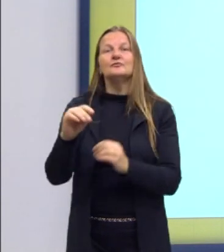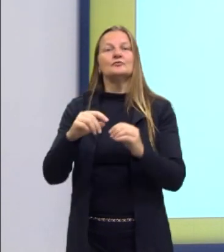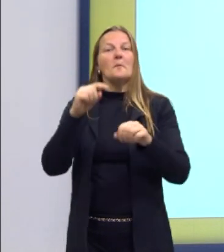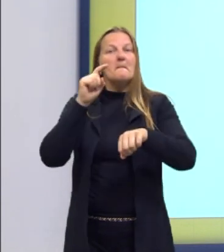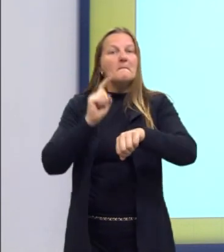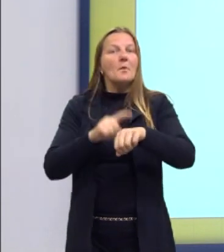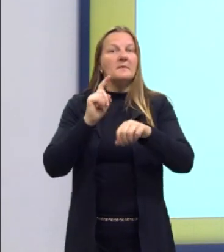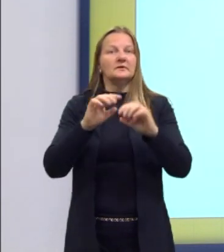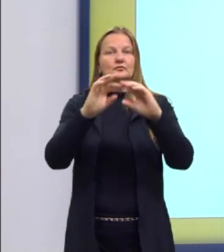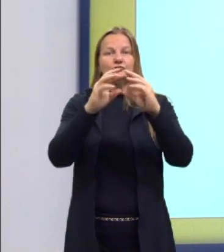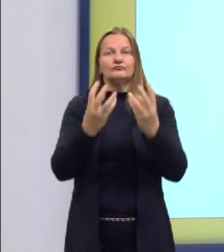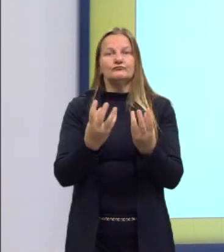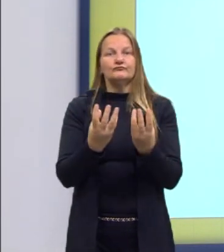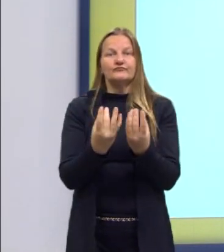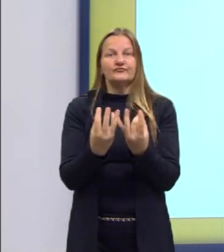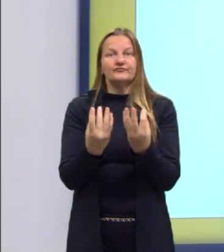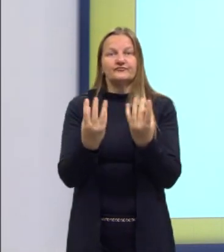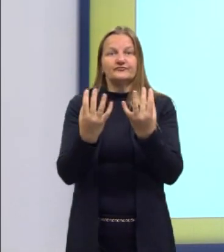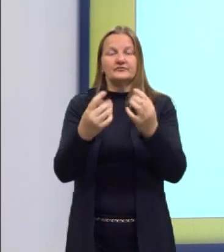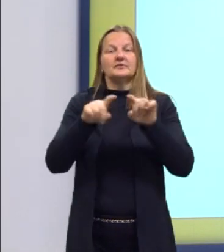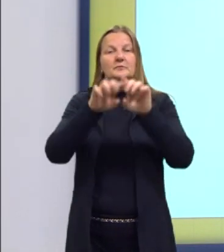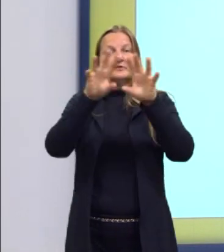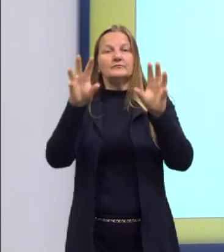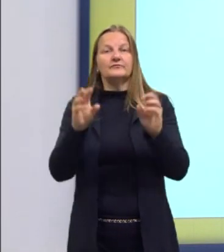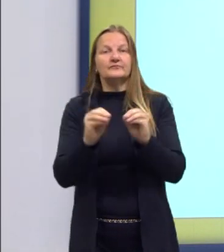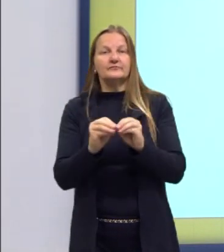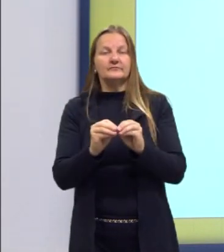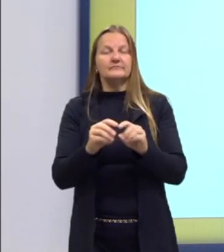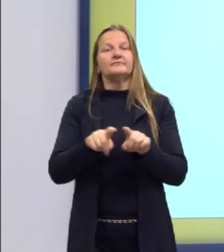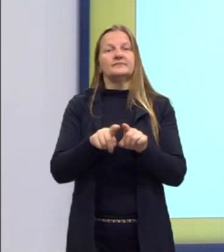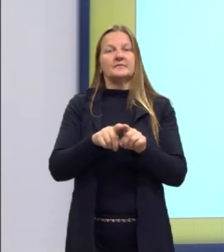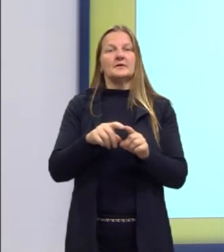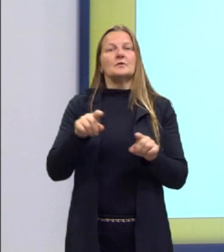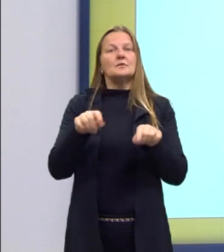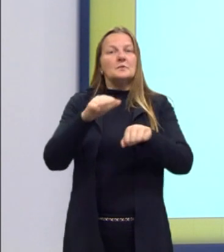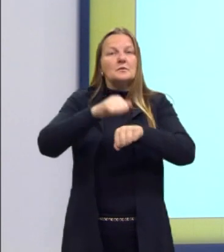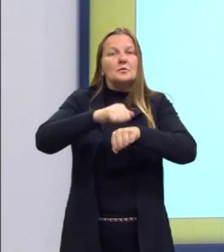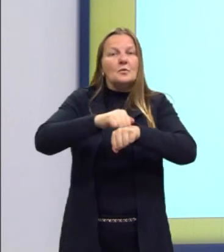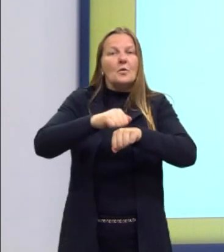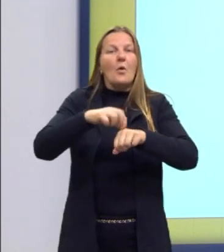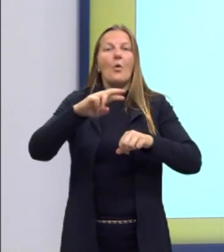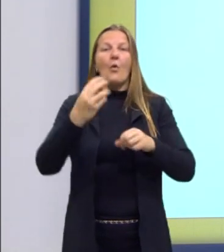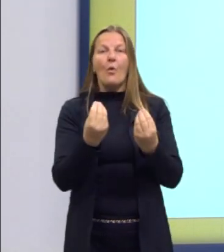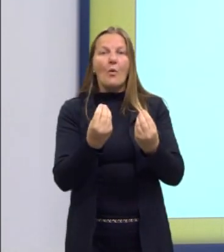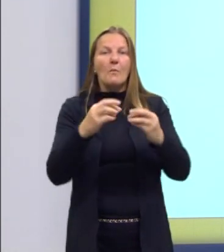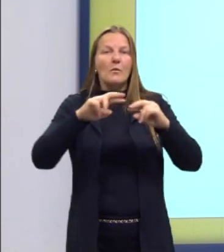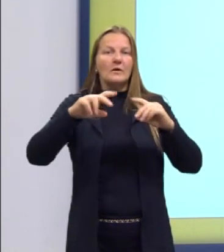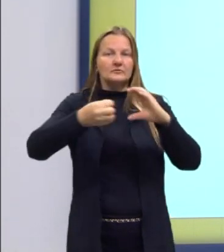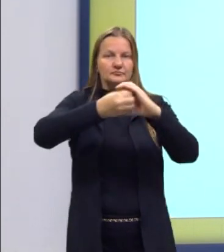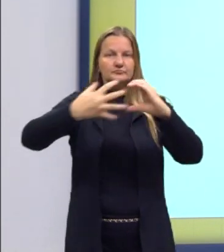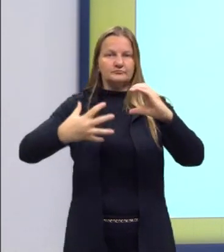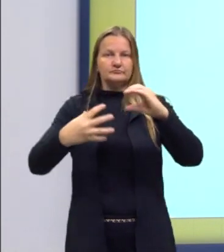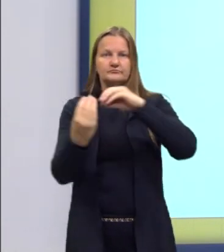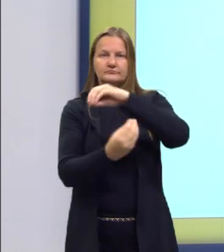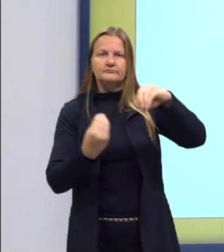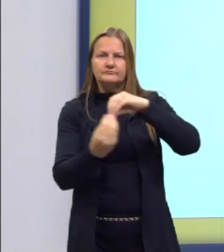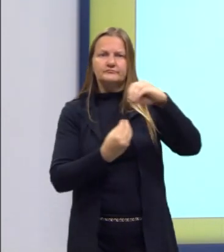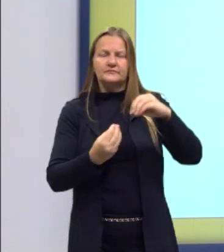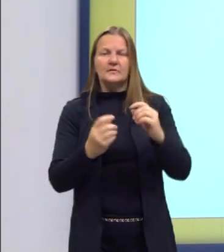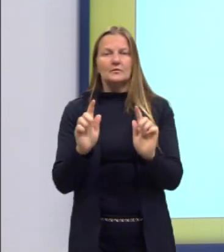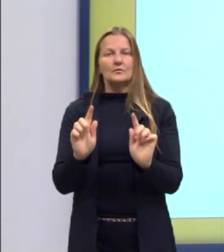e ebulição assim como também influencia no estado físico desde os compostos por que os hidrocarbonetos